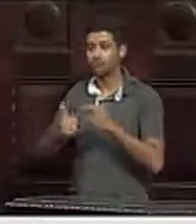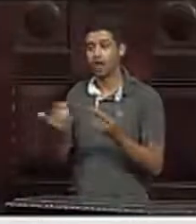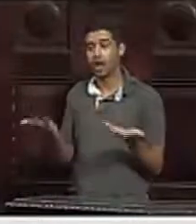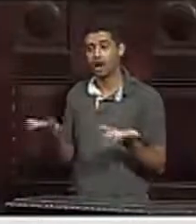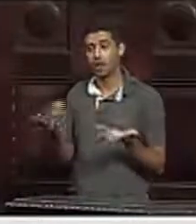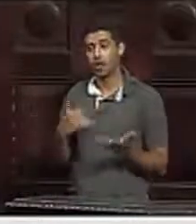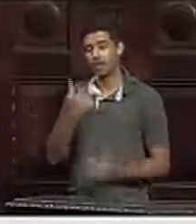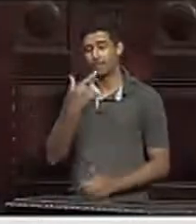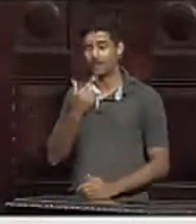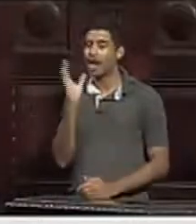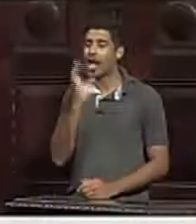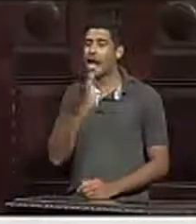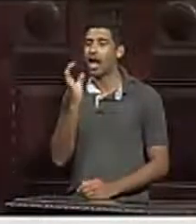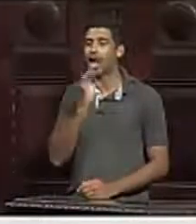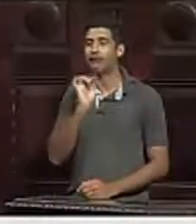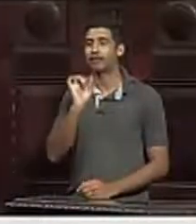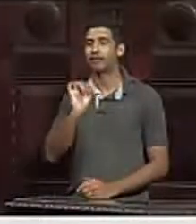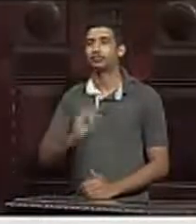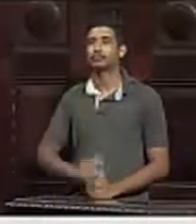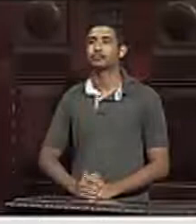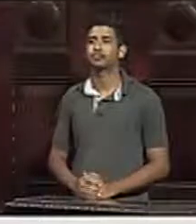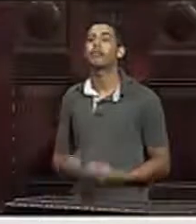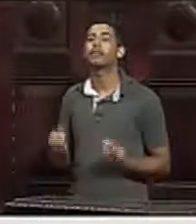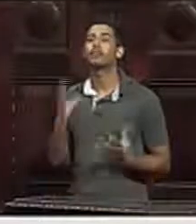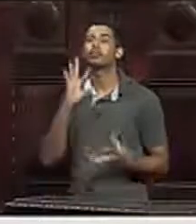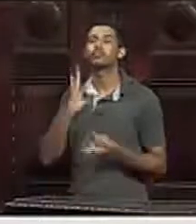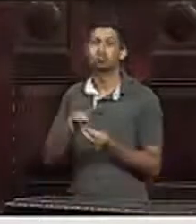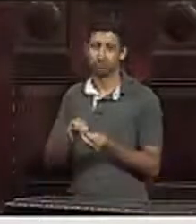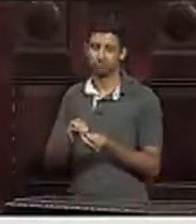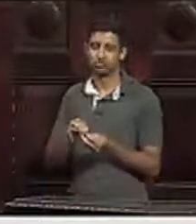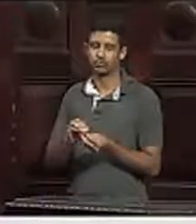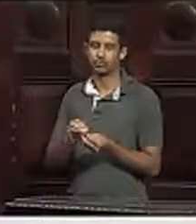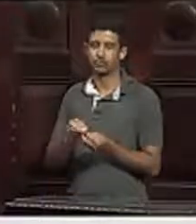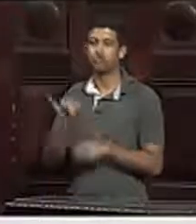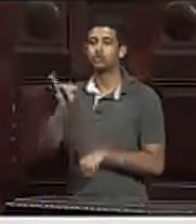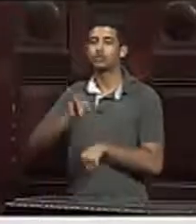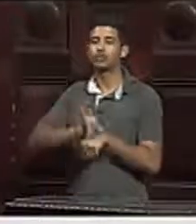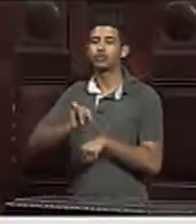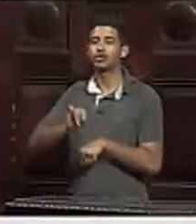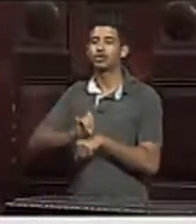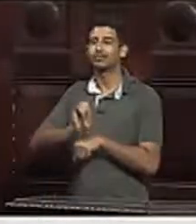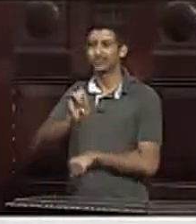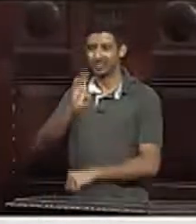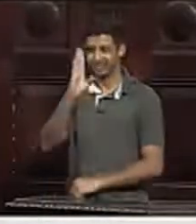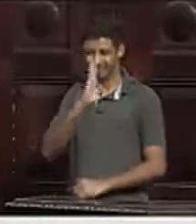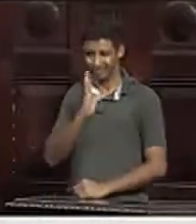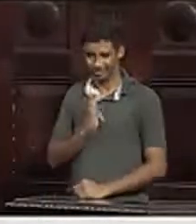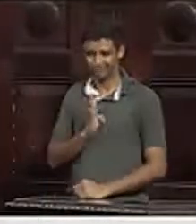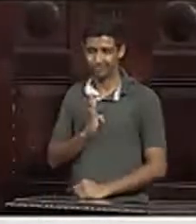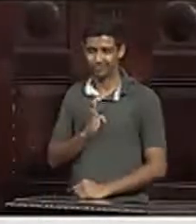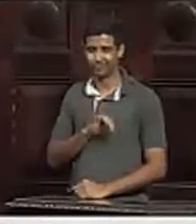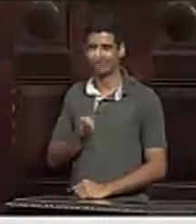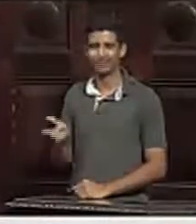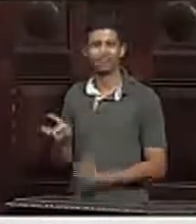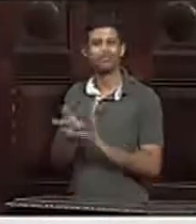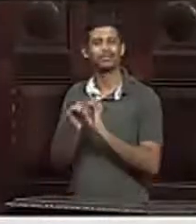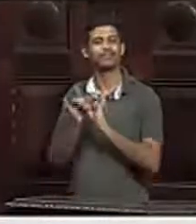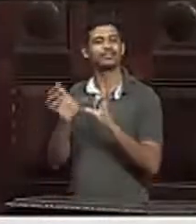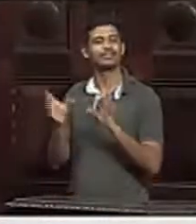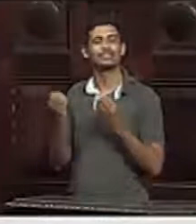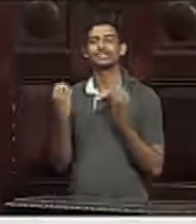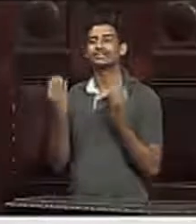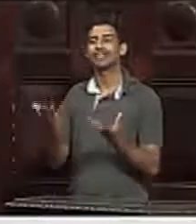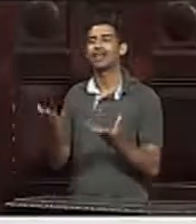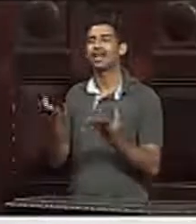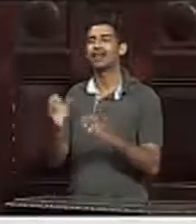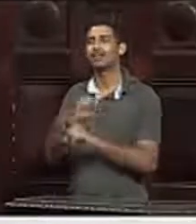falar rapidamente, para concluir, sobre aquilo que o Estado brasileiro disponibiliza para a